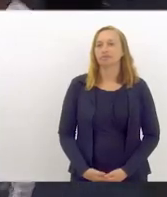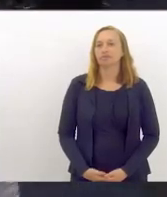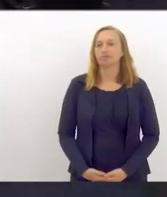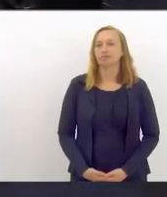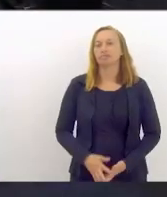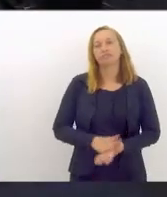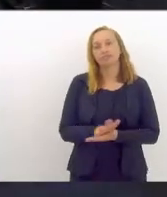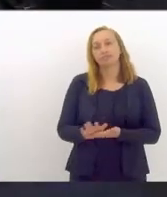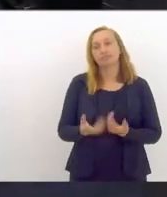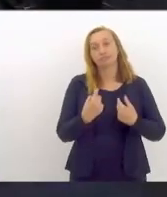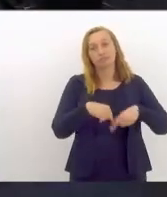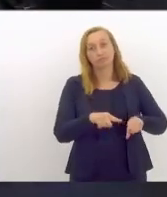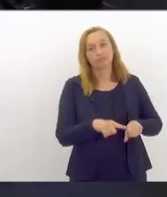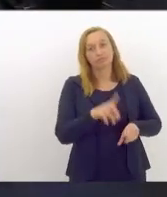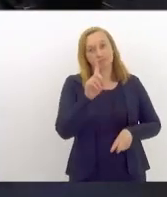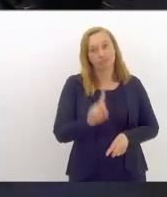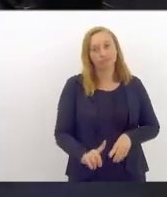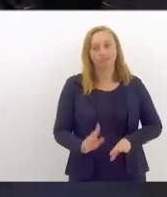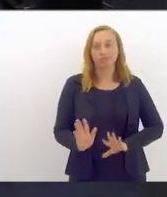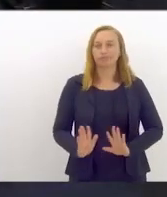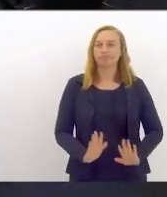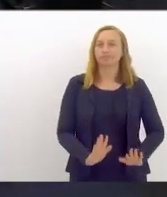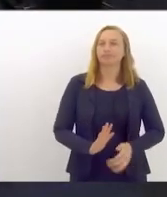nada contra a direita